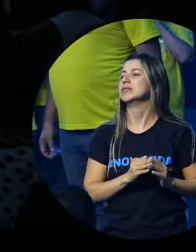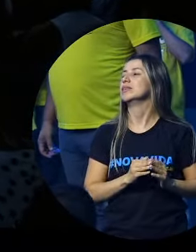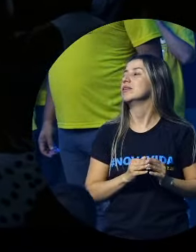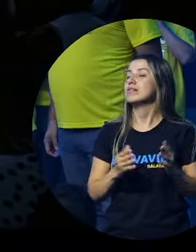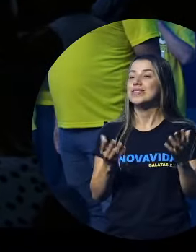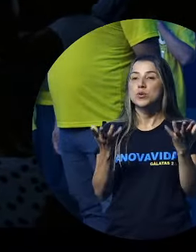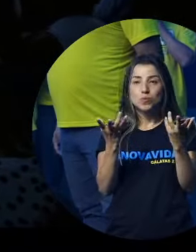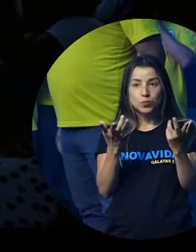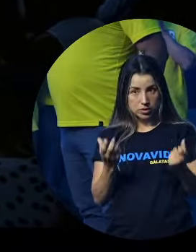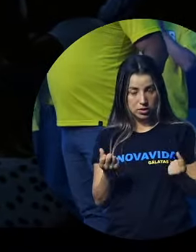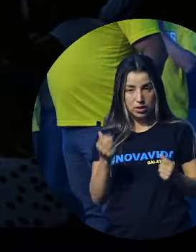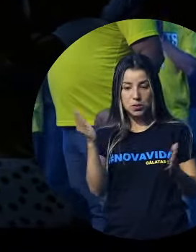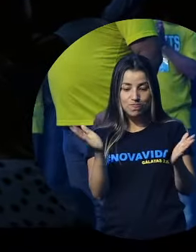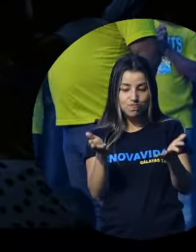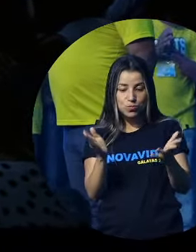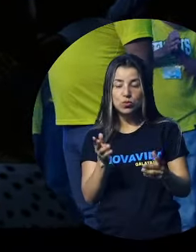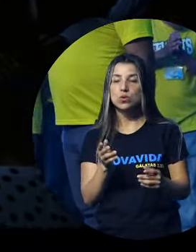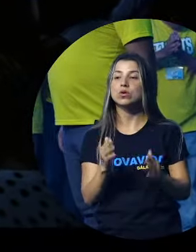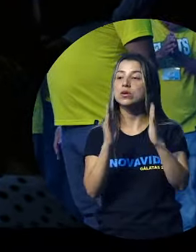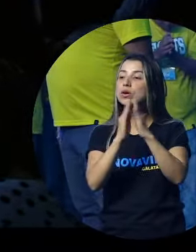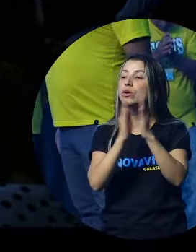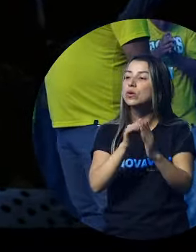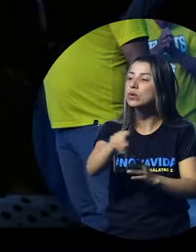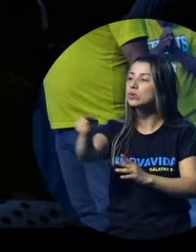orar agora com você.